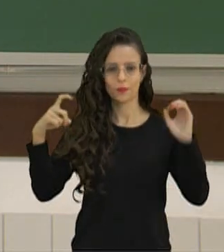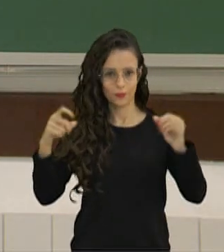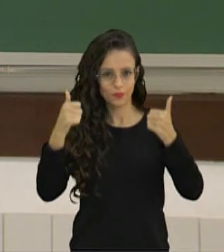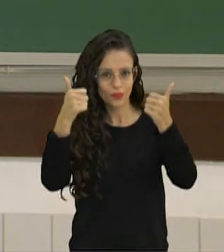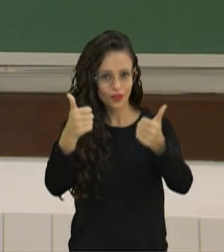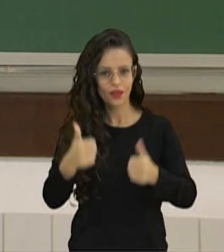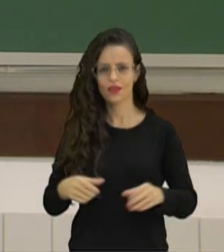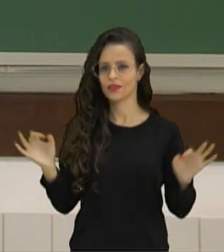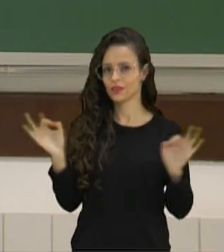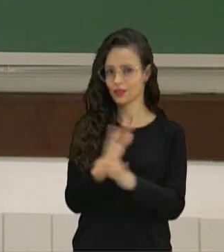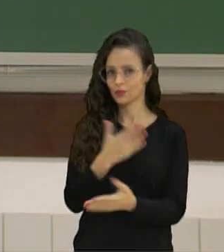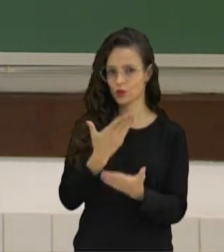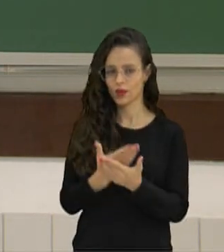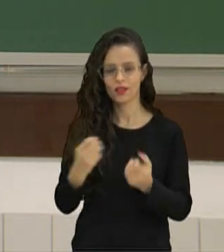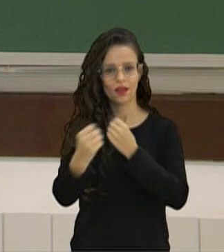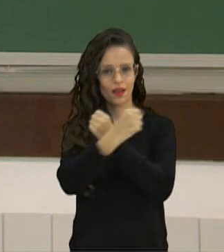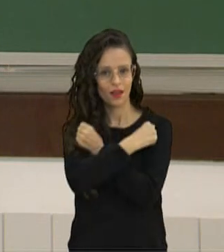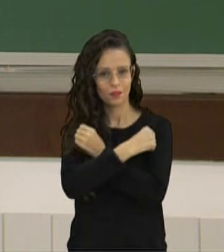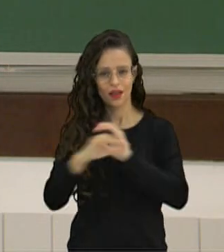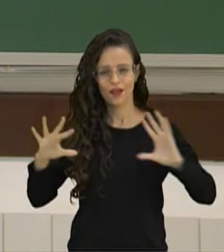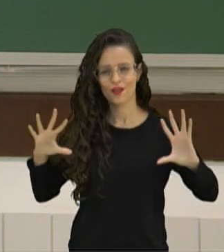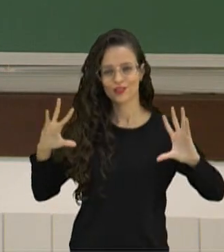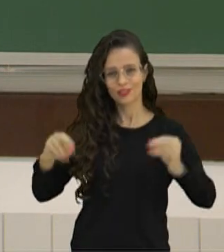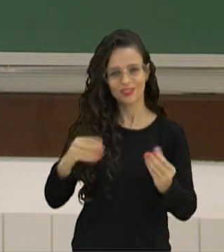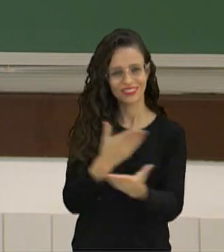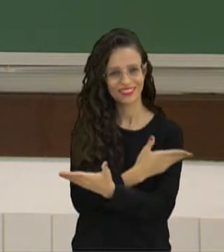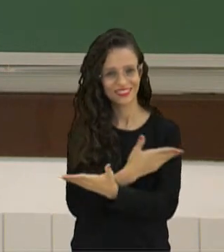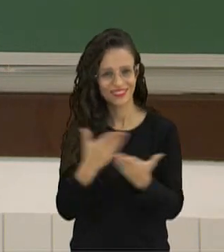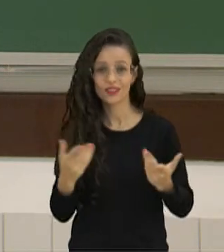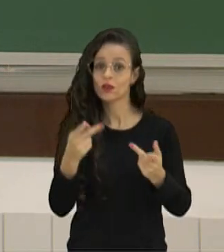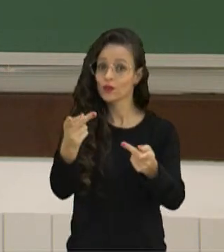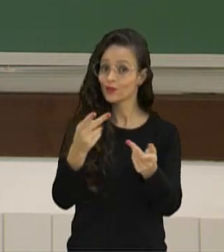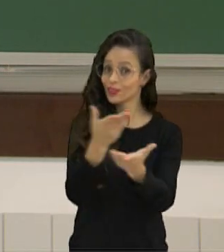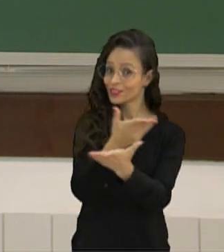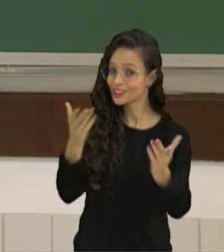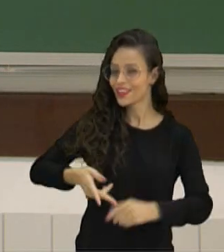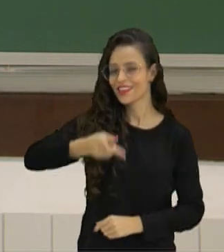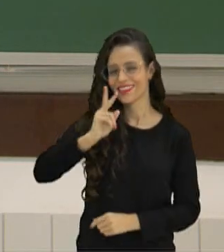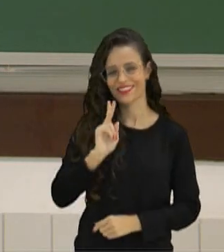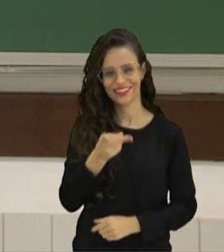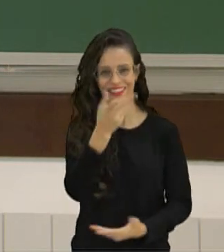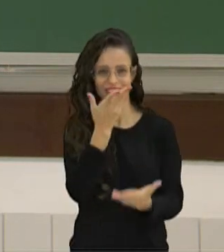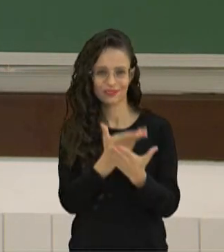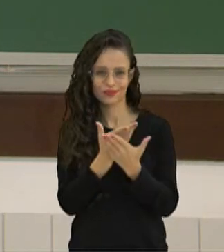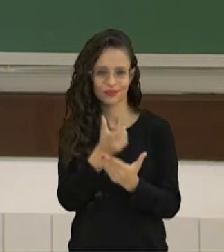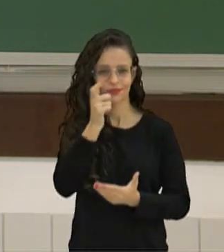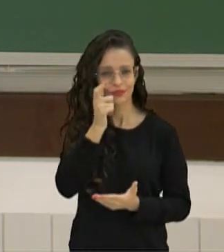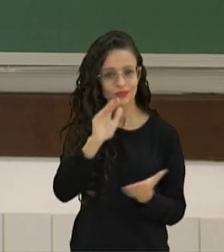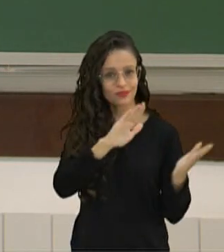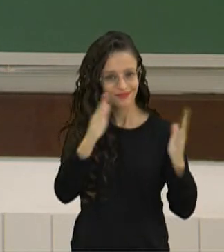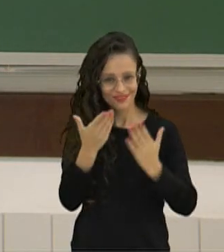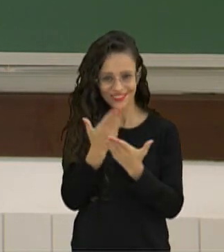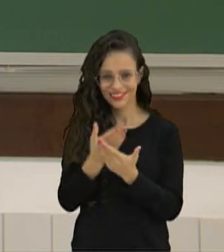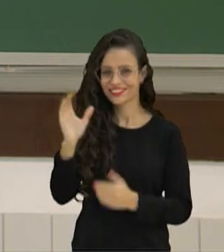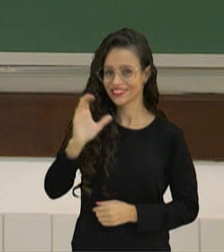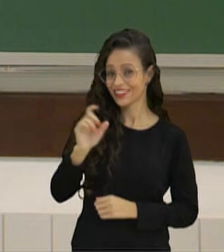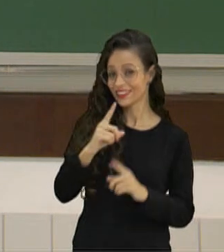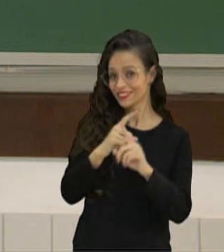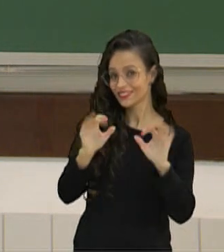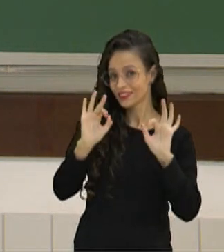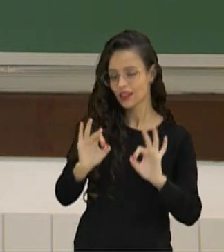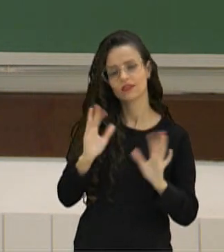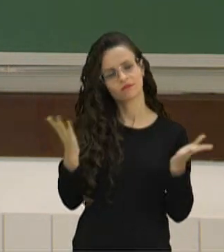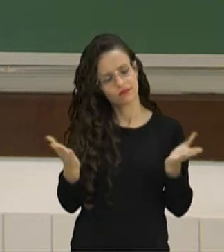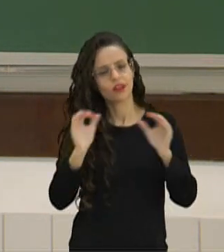eu fico por aqui. Um grande abraço a todos vocês e convido vocês a continuarem assistindo às aulas de ciências, né?